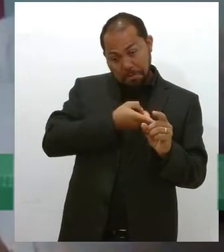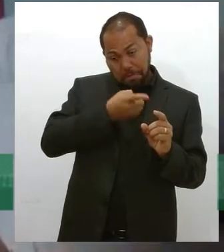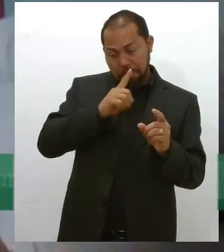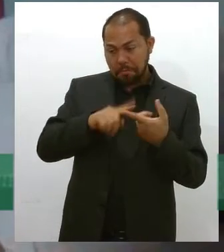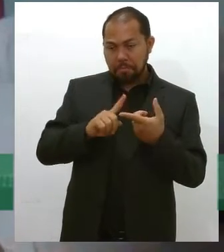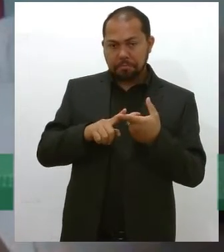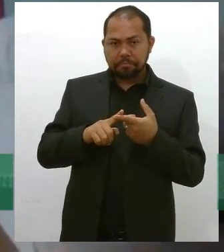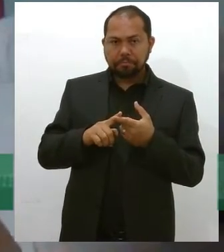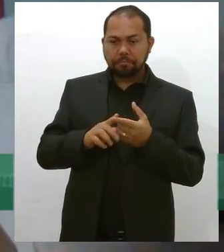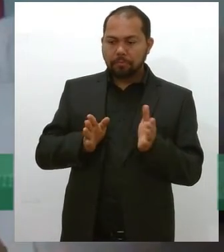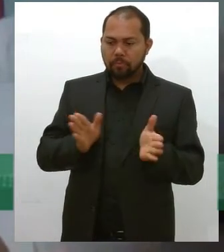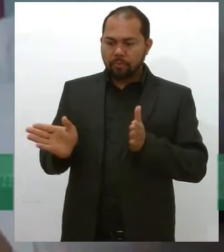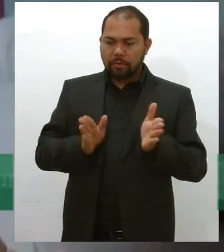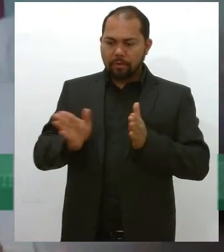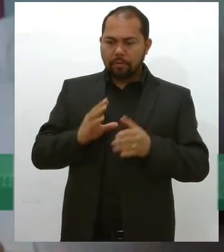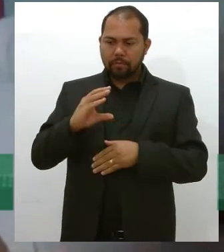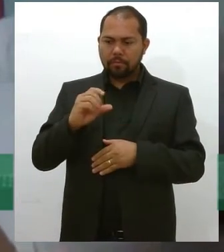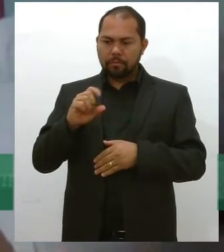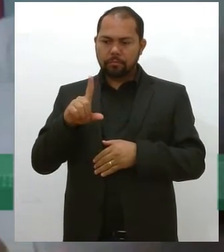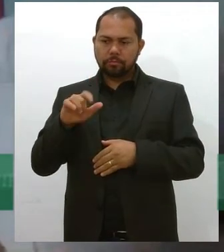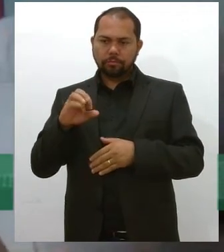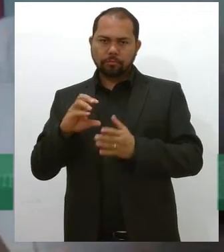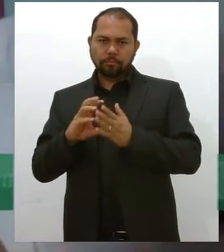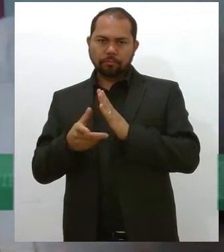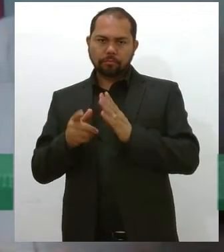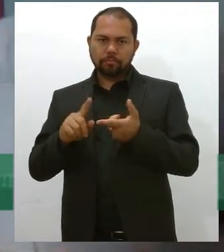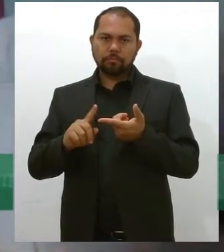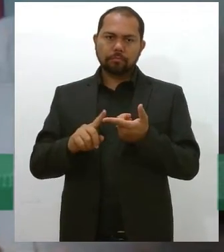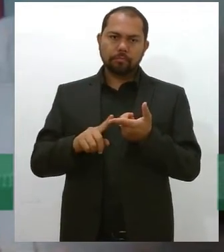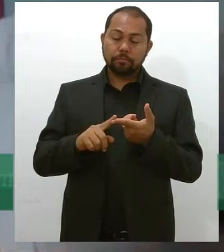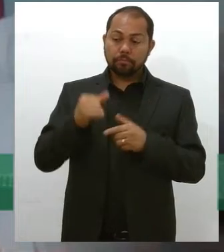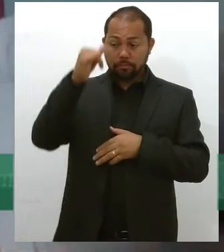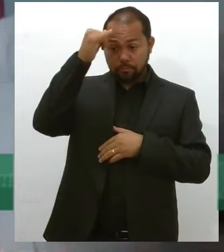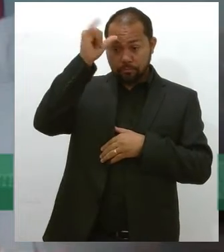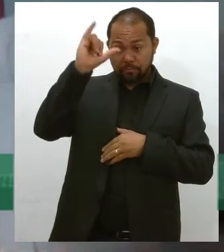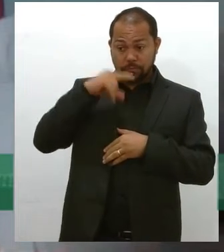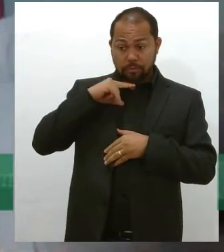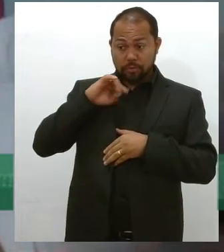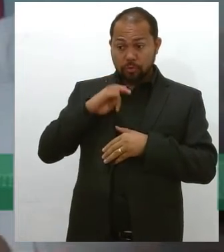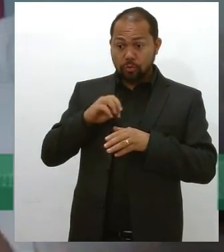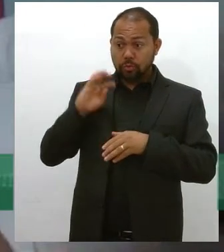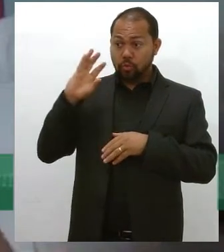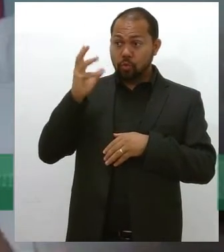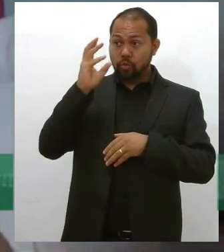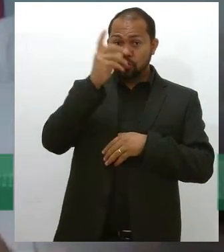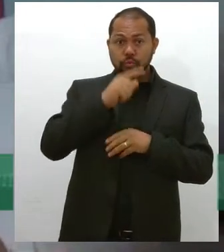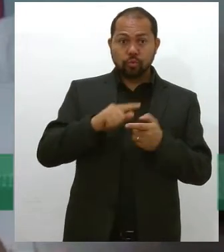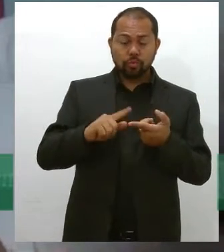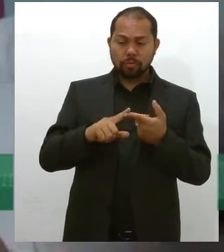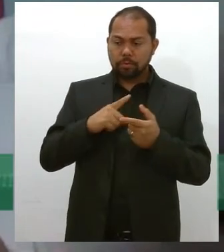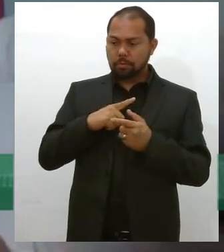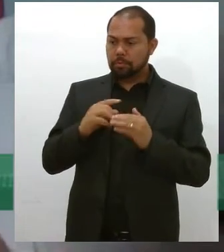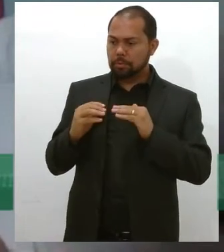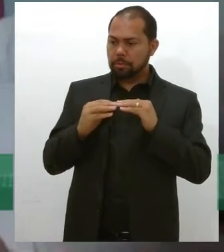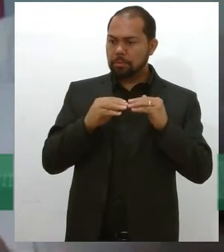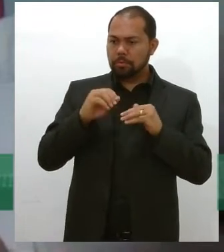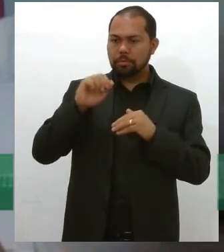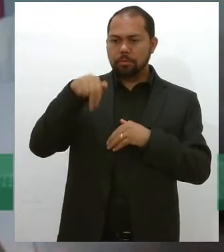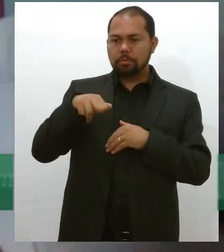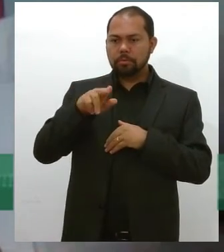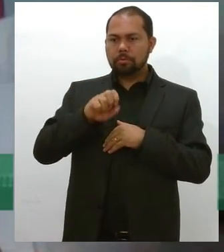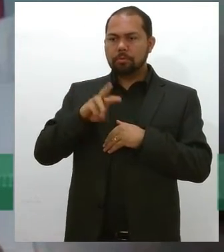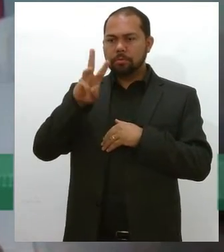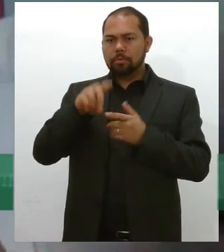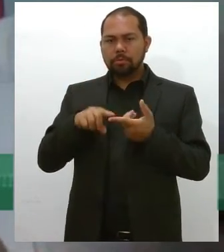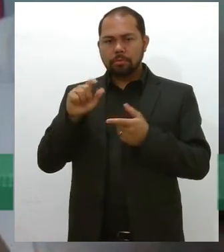ao mesmo tempo lidando com todos esses acontecimentos relativos aí ao liberalismo, à atuação das cortes,